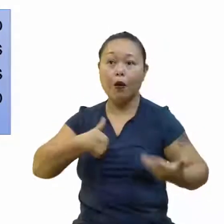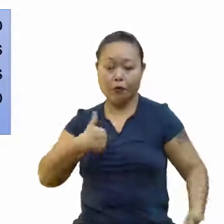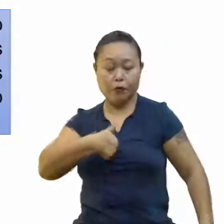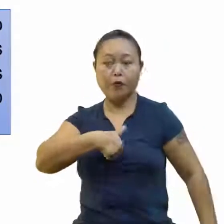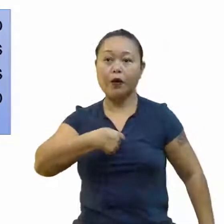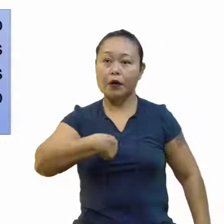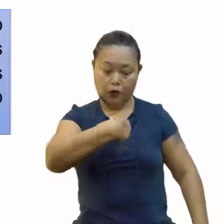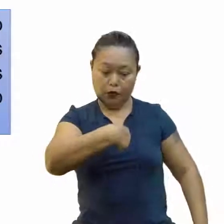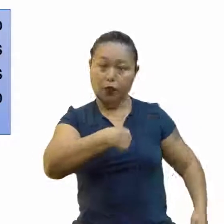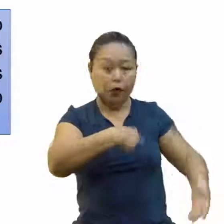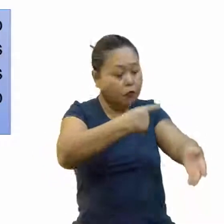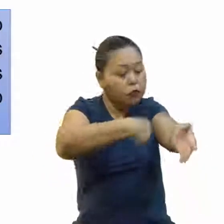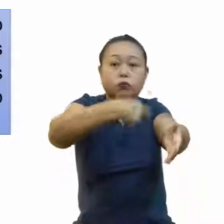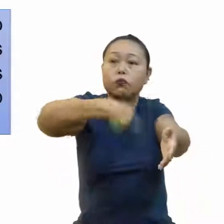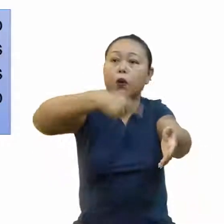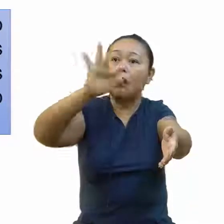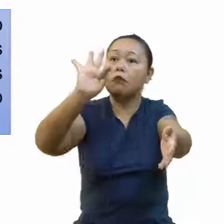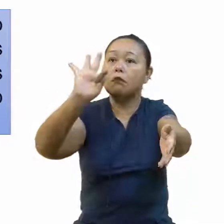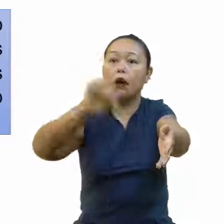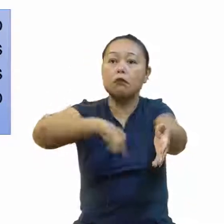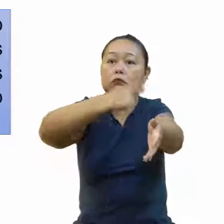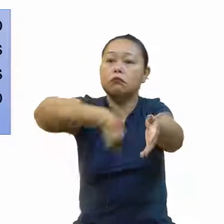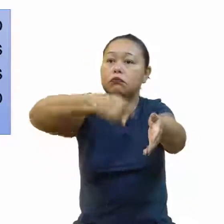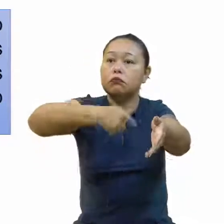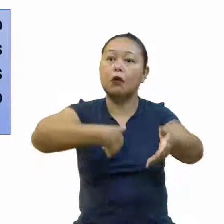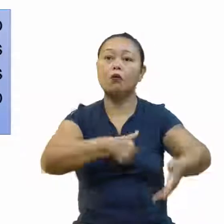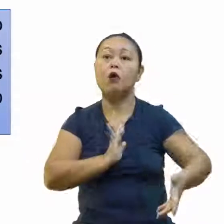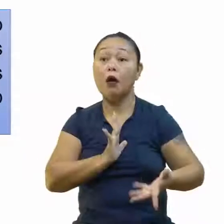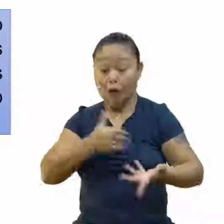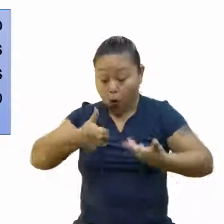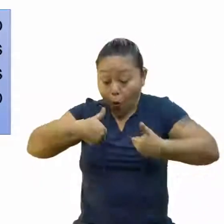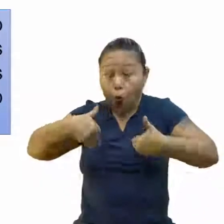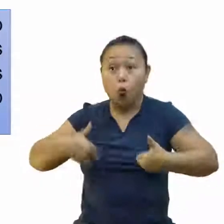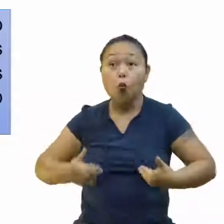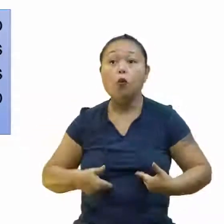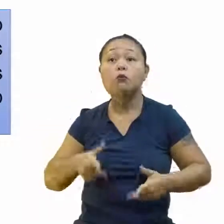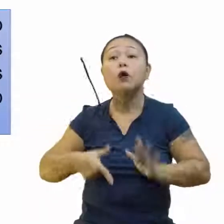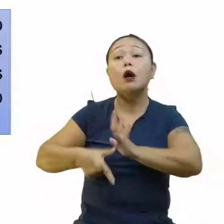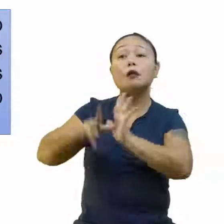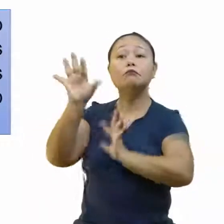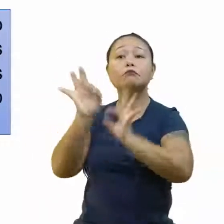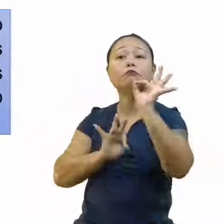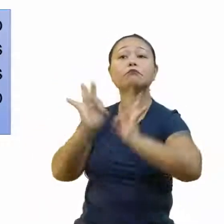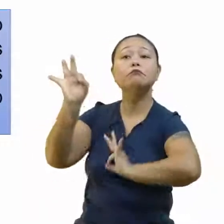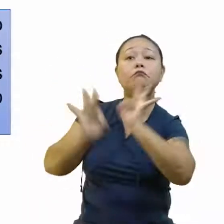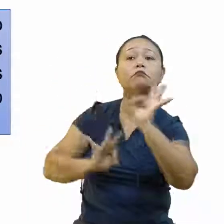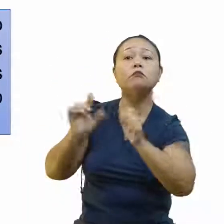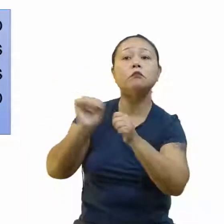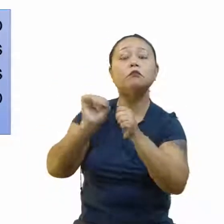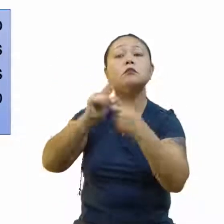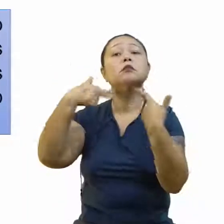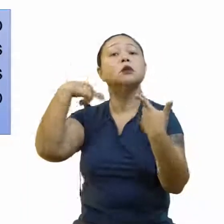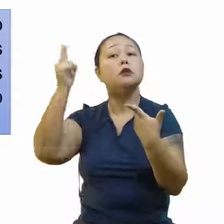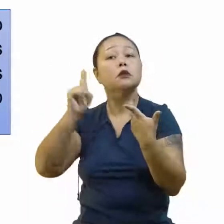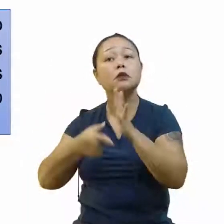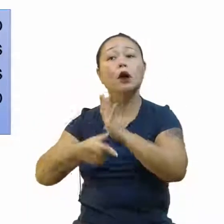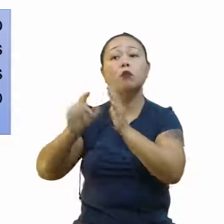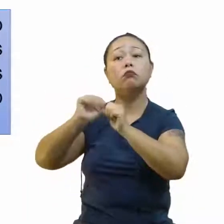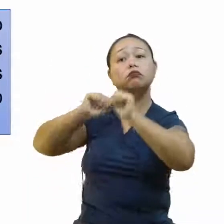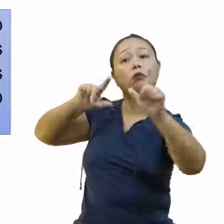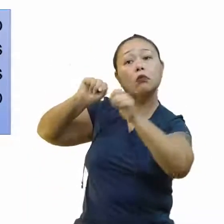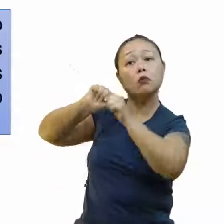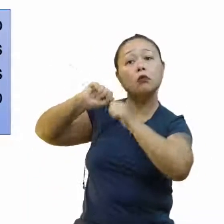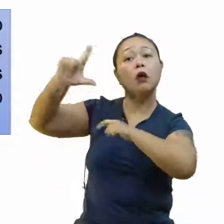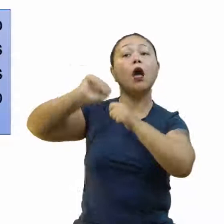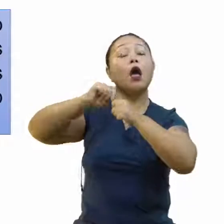a sua respiração, ele vai preparar o seu corpo. Então, o aquecimento ele é seguro, ele é